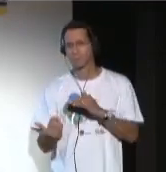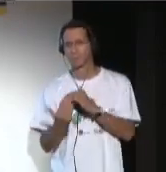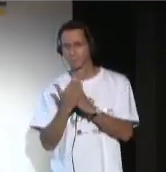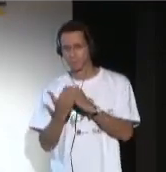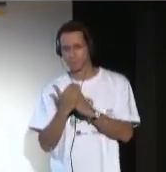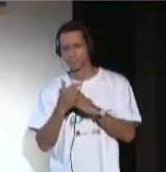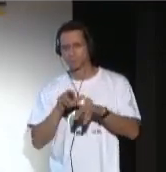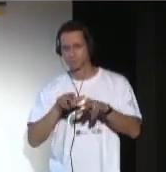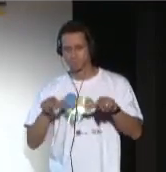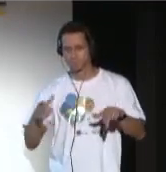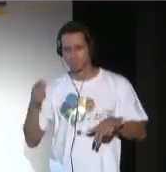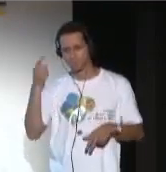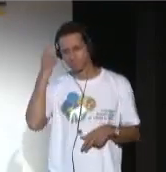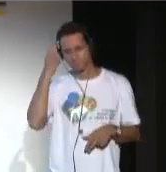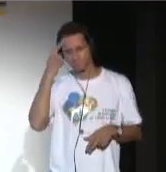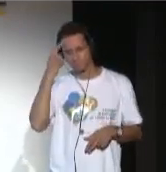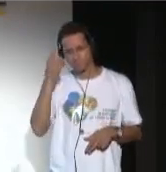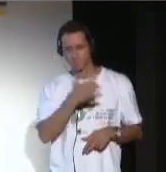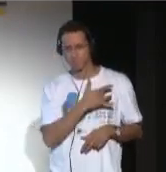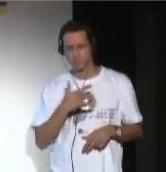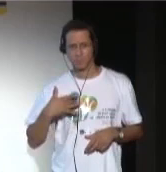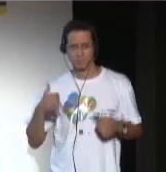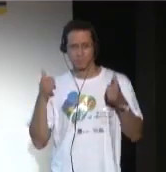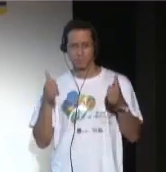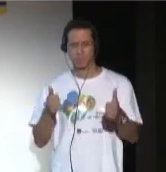ajuda aí com a minha saúde mental.